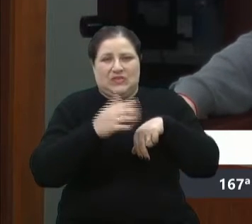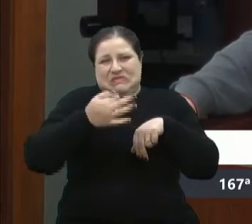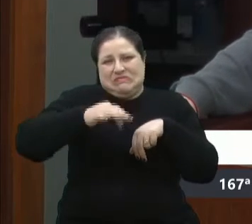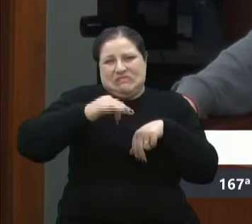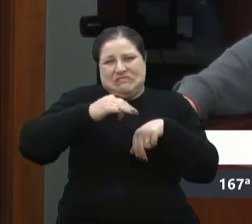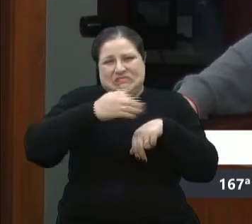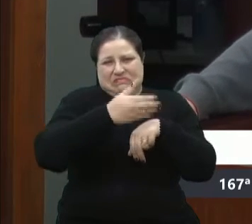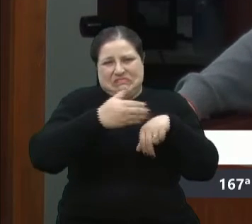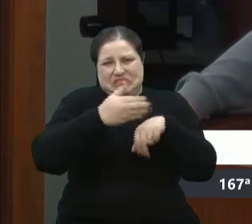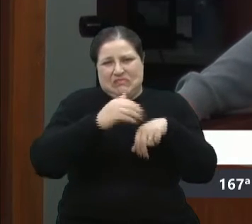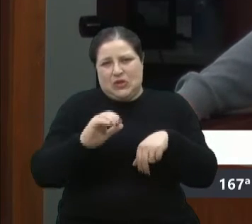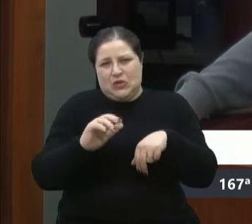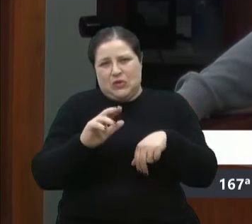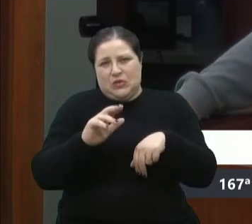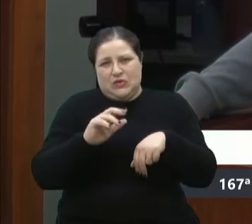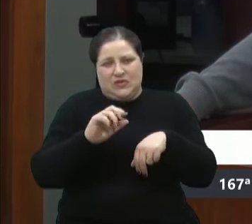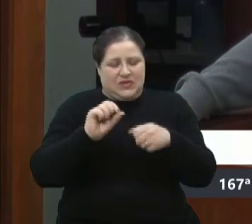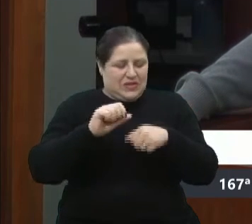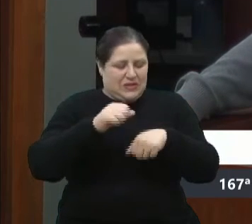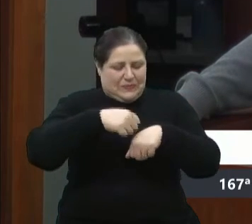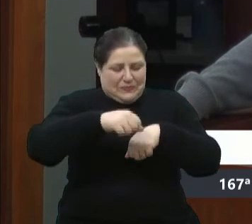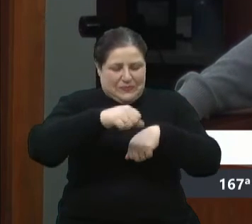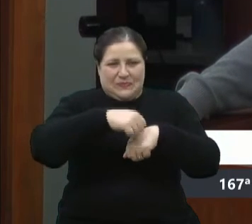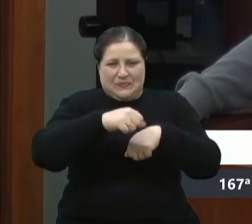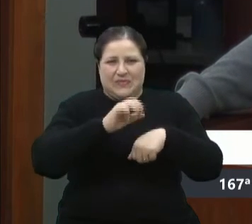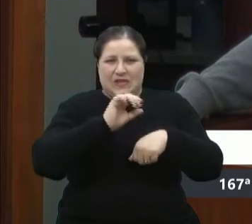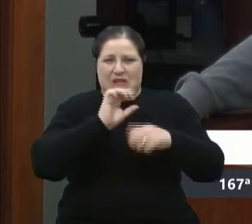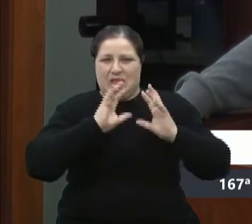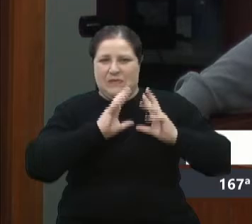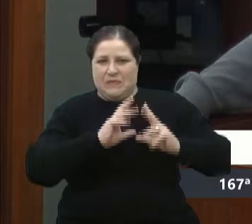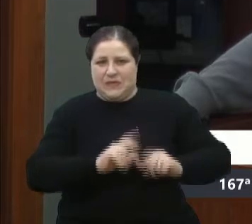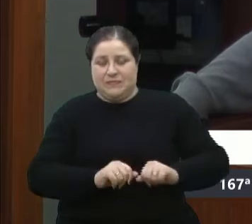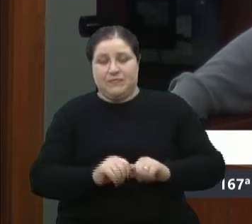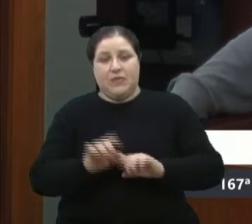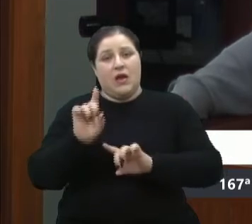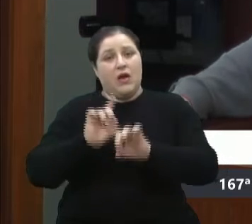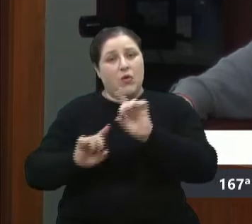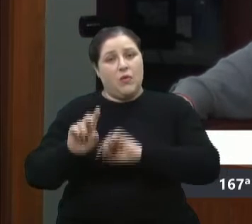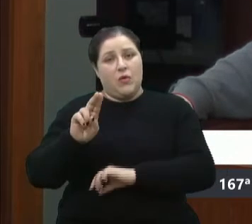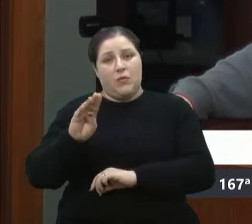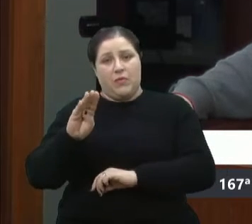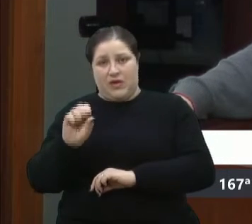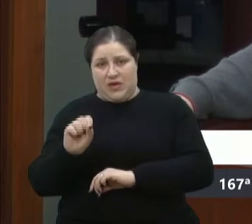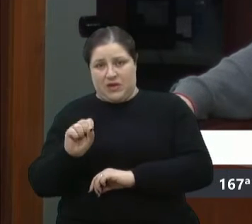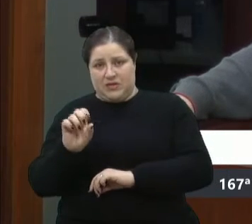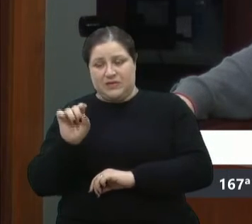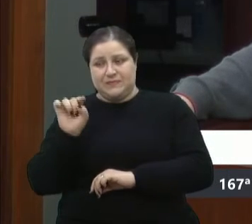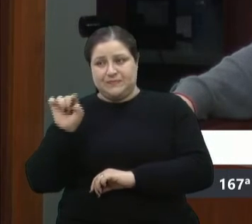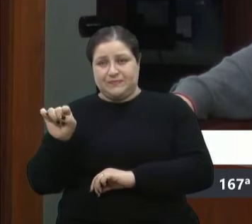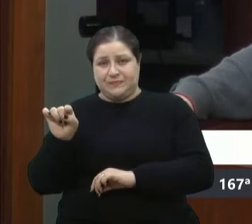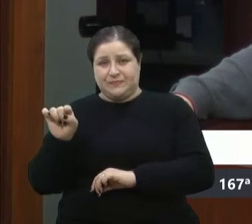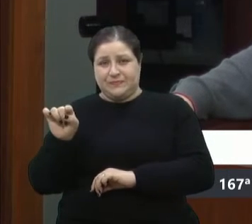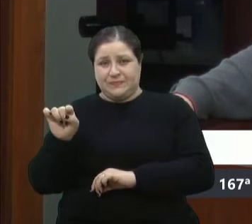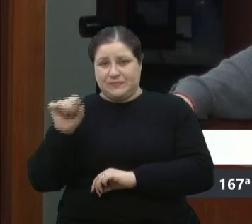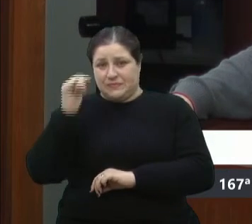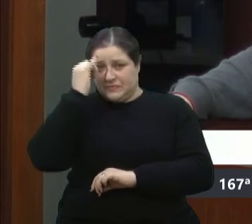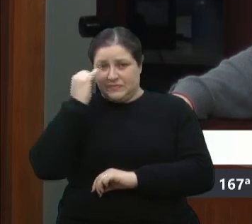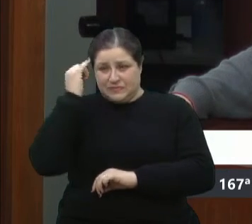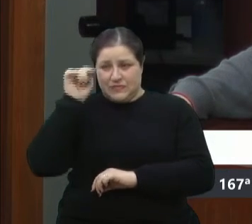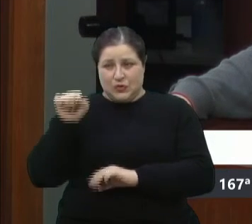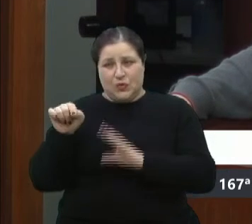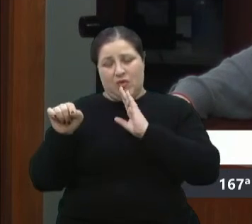algumas UBS, o vereador Lambrossi, o senhor conhece muito bem, algumas delas, e algumas UBS, a gente precisa,